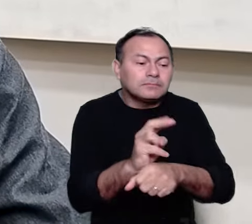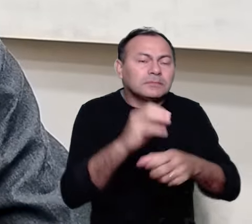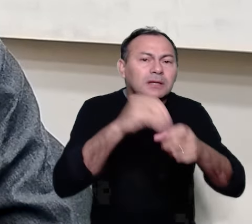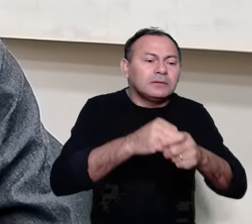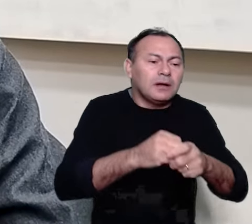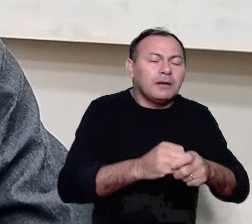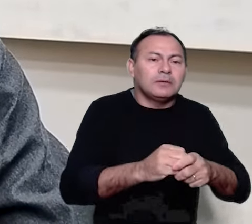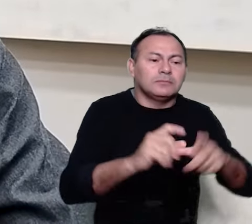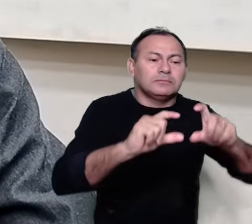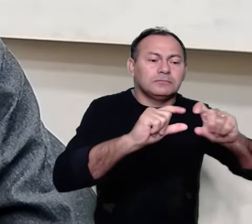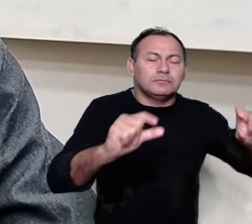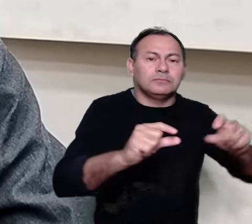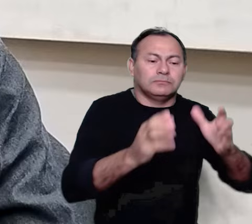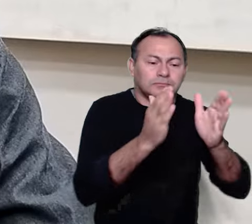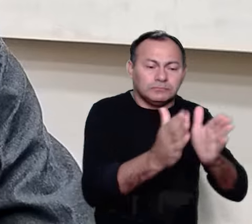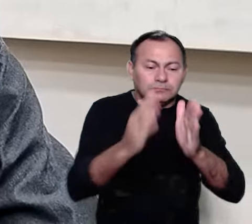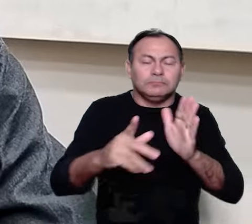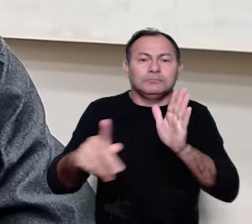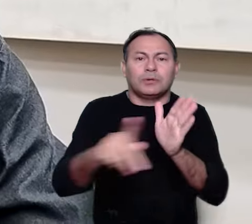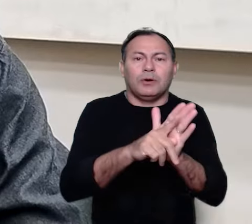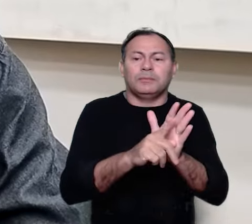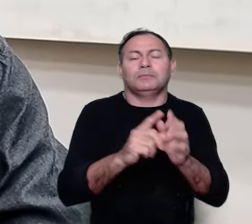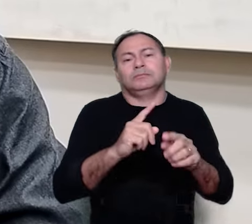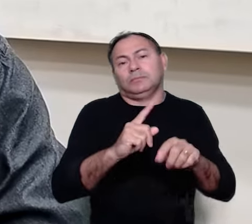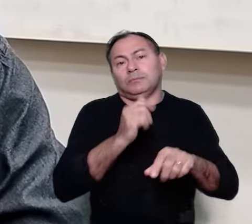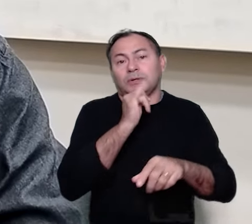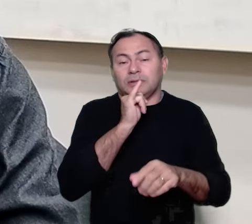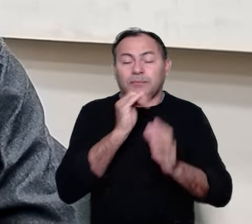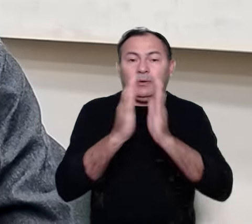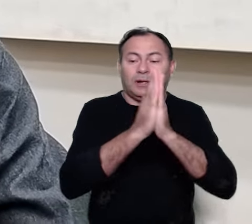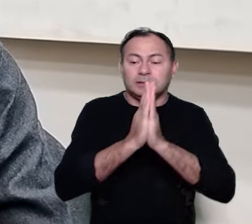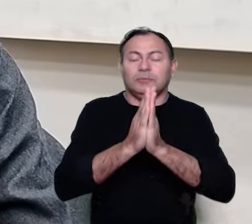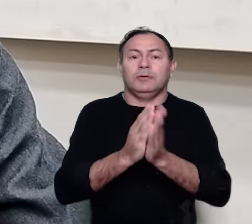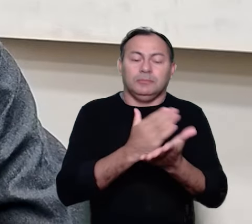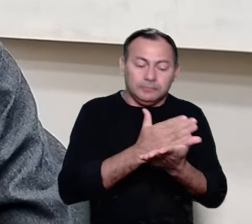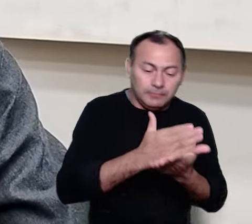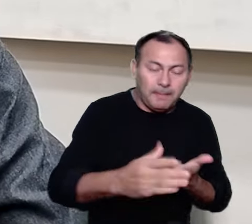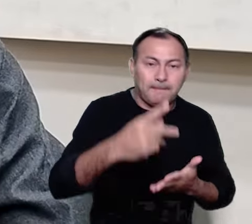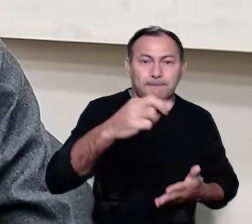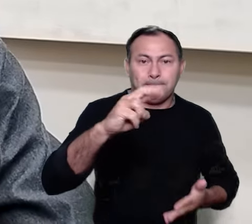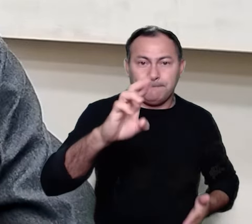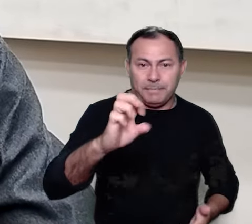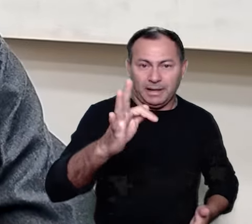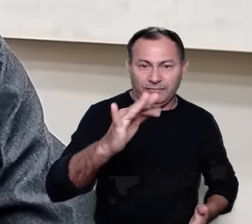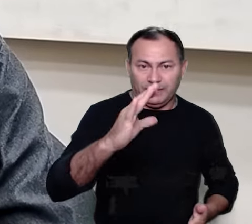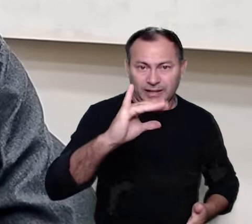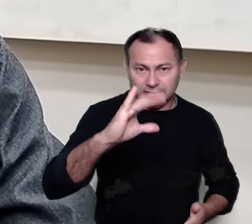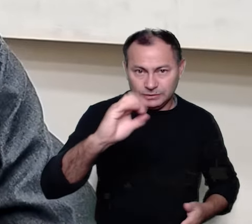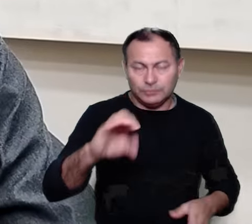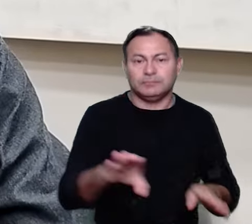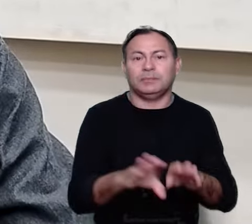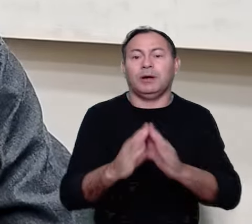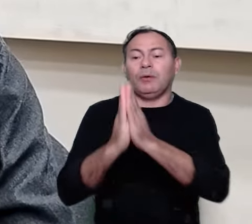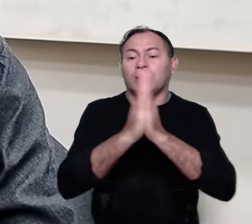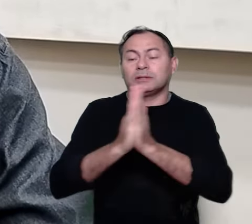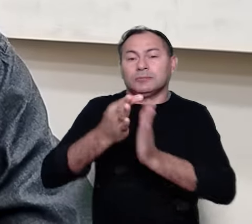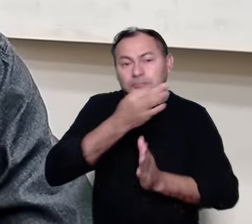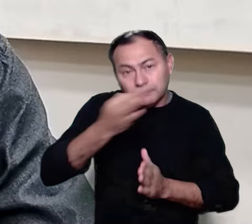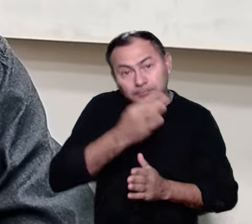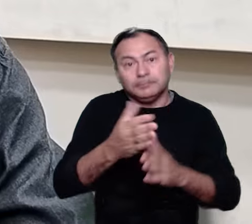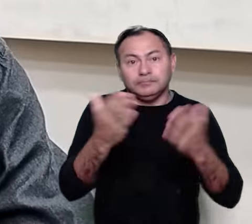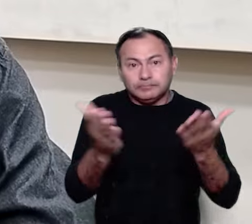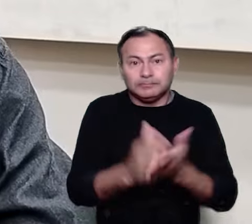reservadas as partes próprias, como as orações, o prefácio, a oração eucarística,